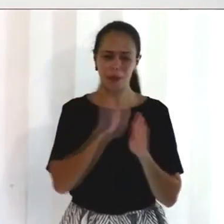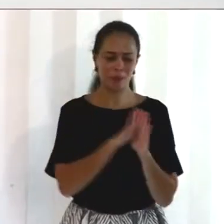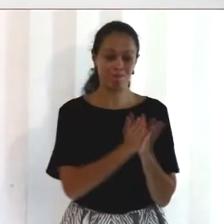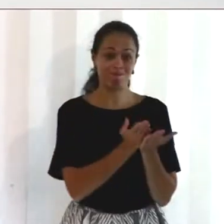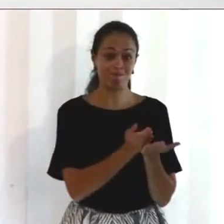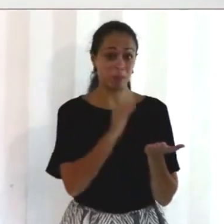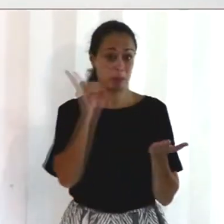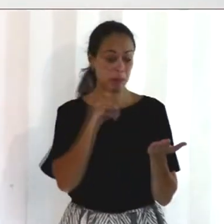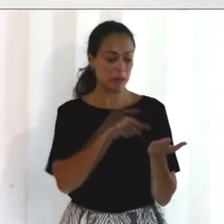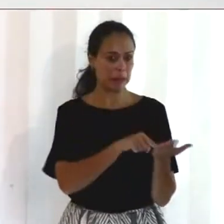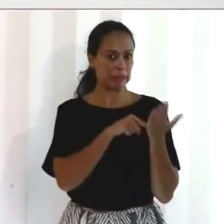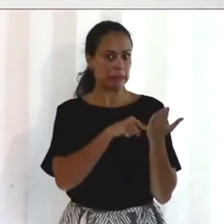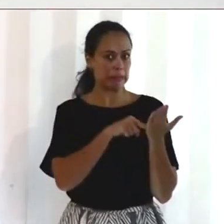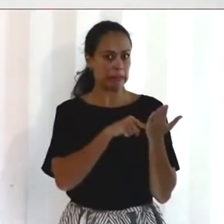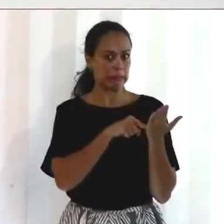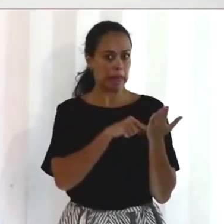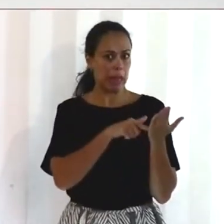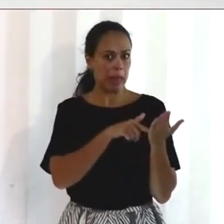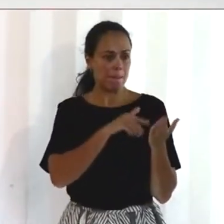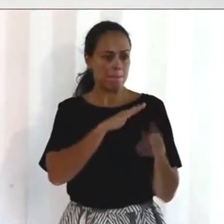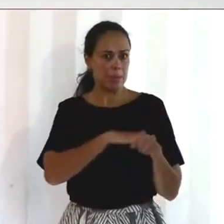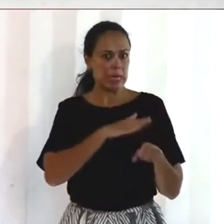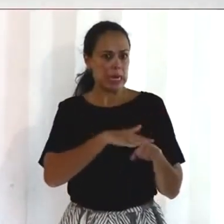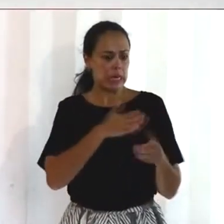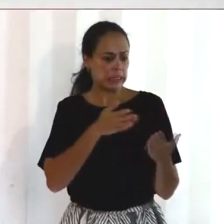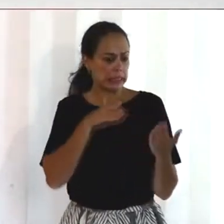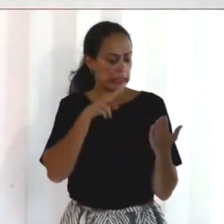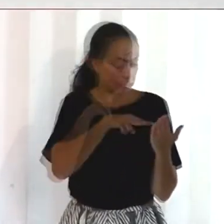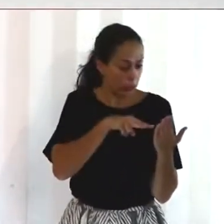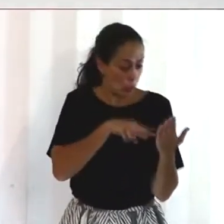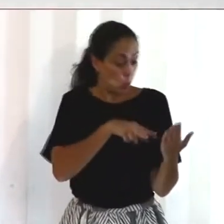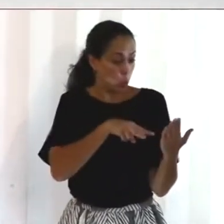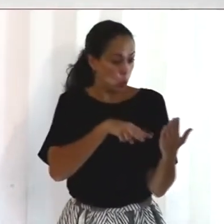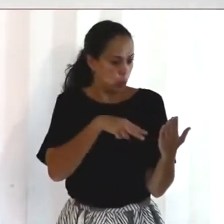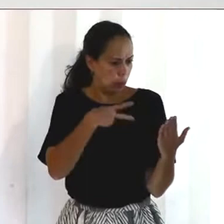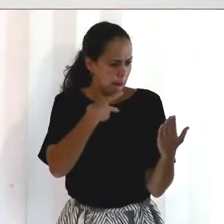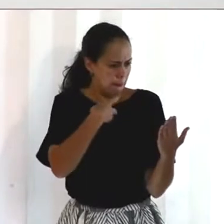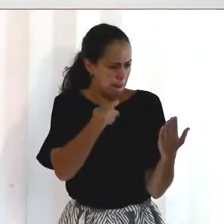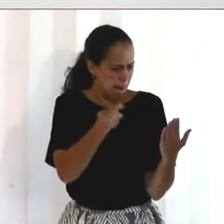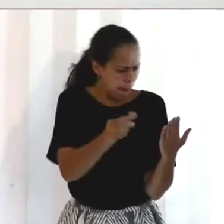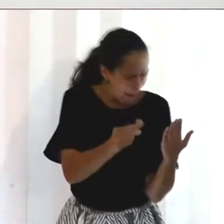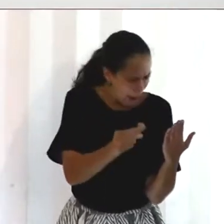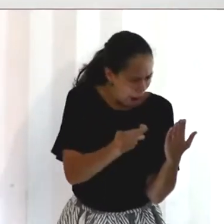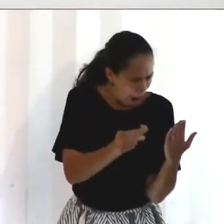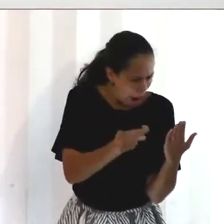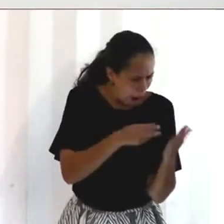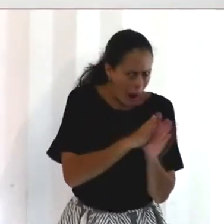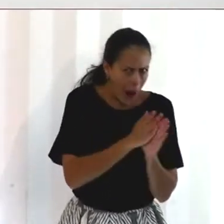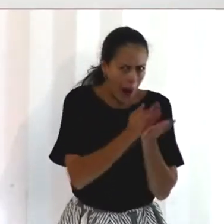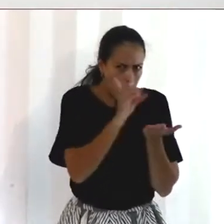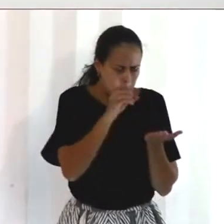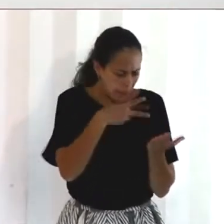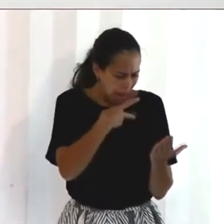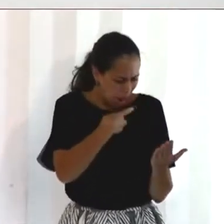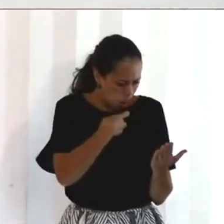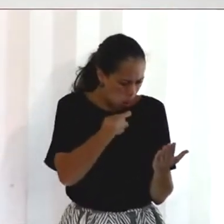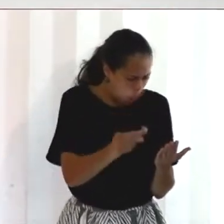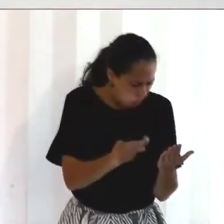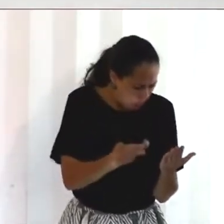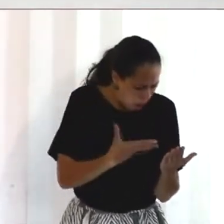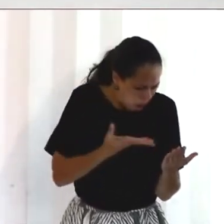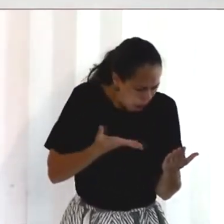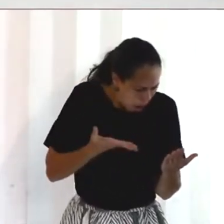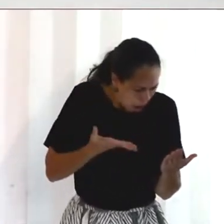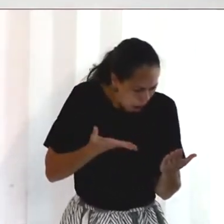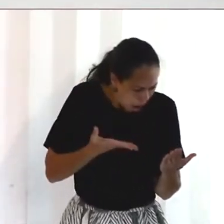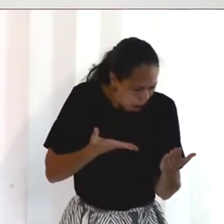espelho. A palavra de Deus diante de nós mostra a nossa natureza. Palavra de Deus